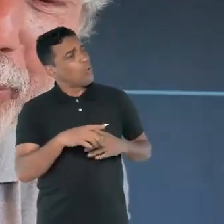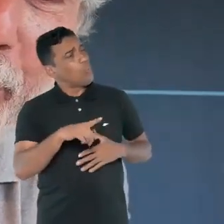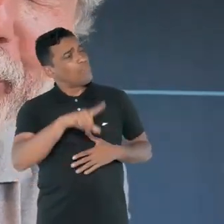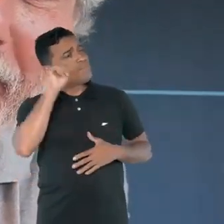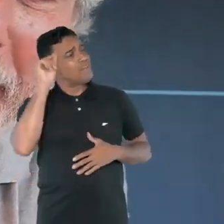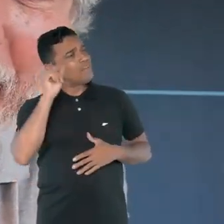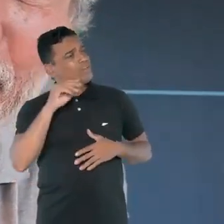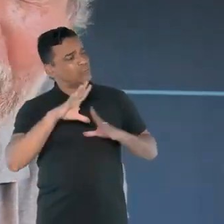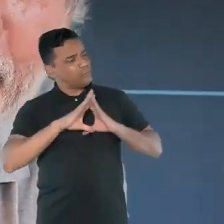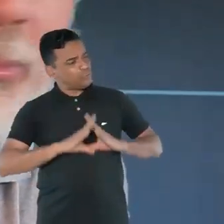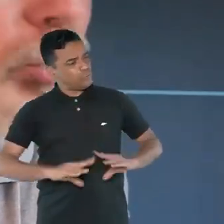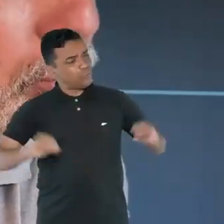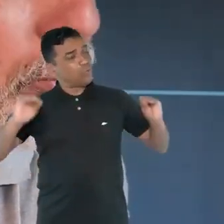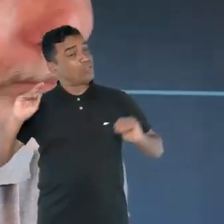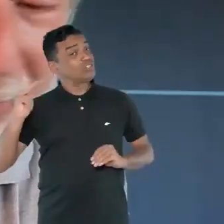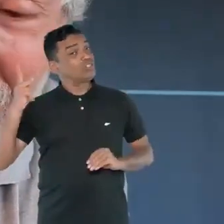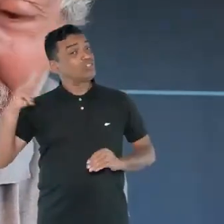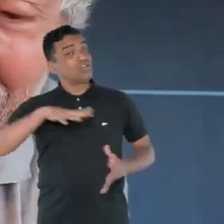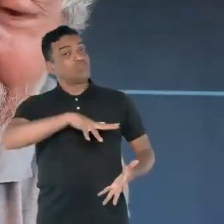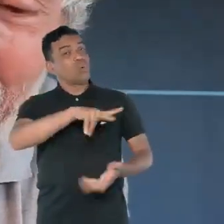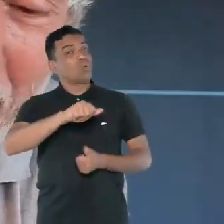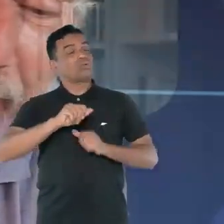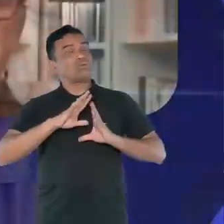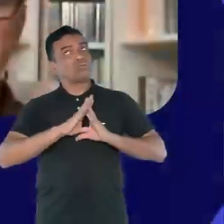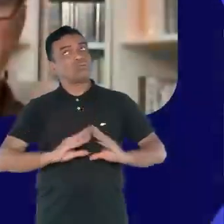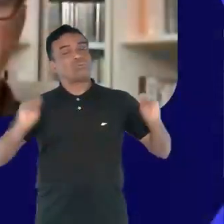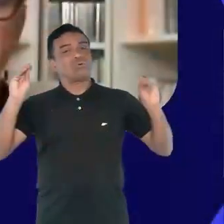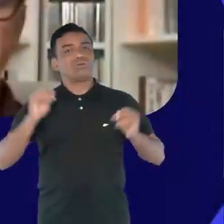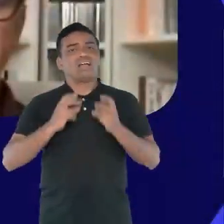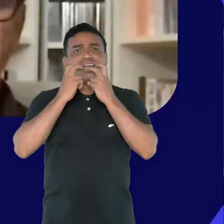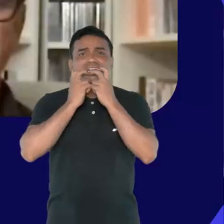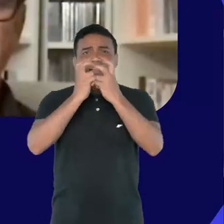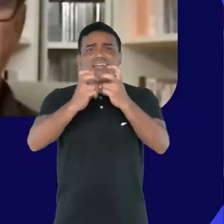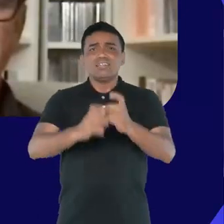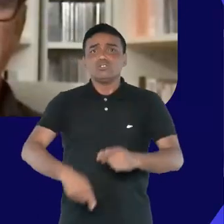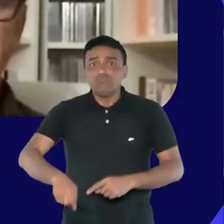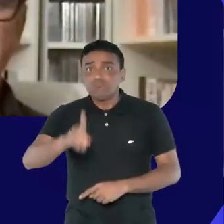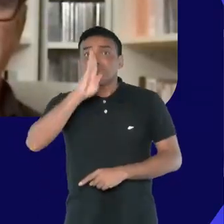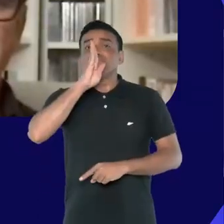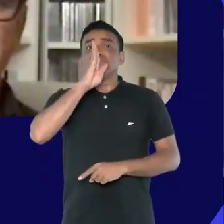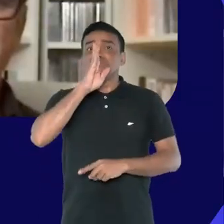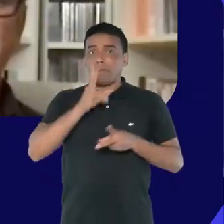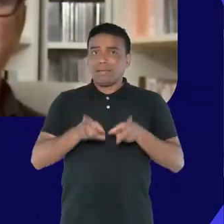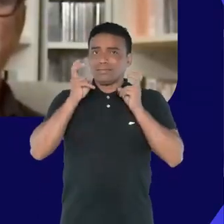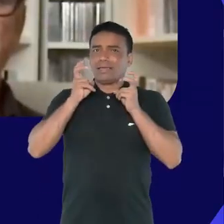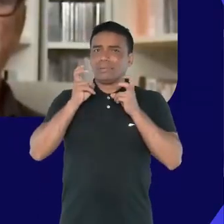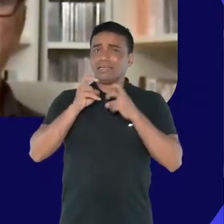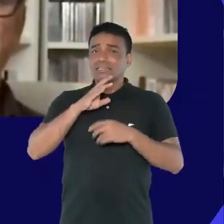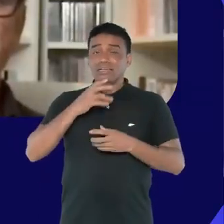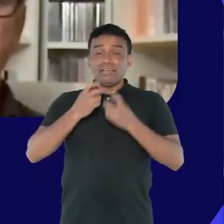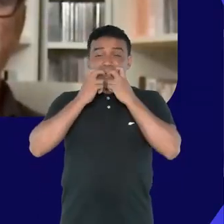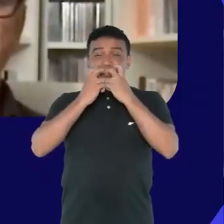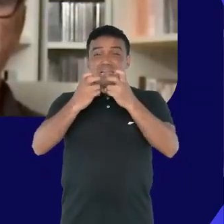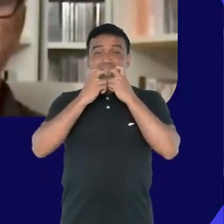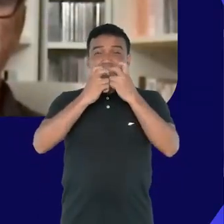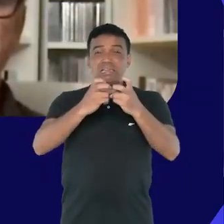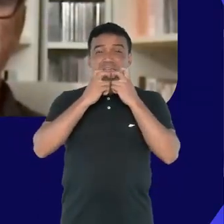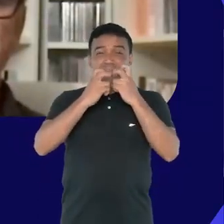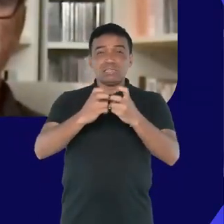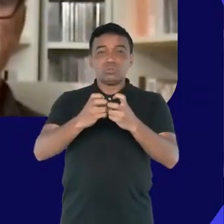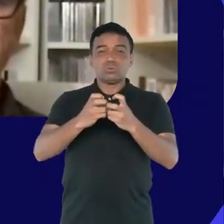prefiro dissolver-me na história do mundo. Um grito que chega ao silêncio, percebes? Um grito que chega